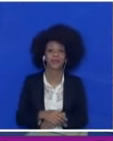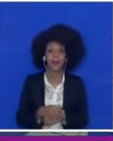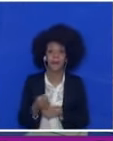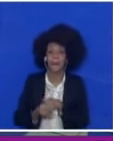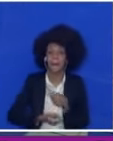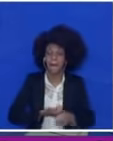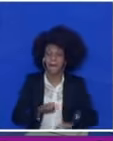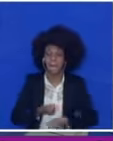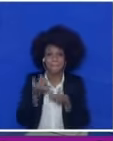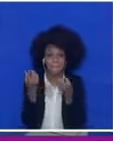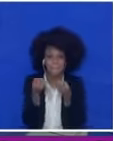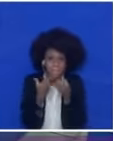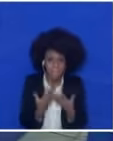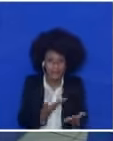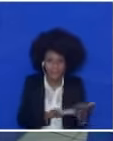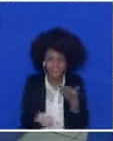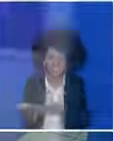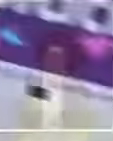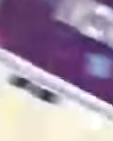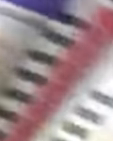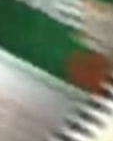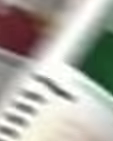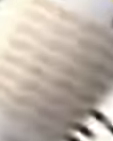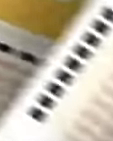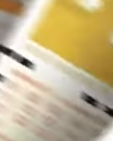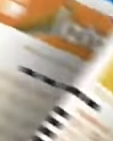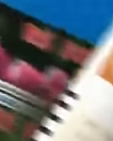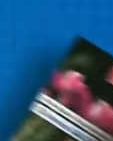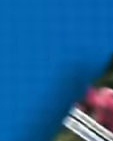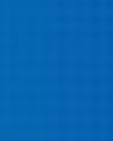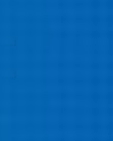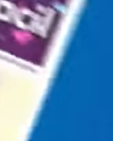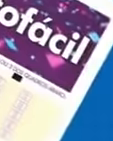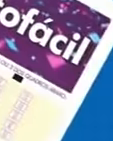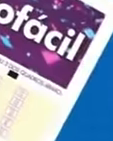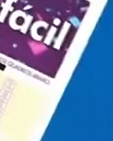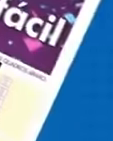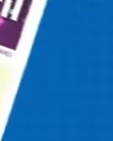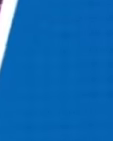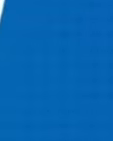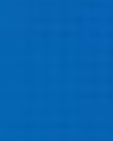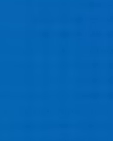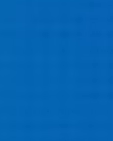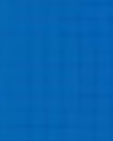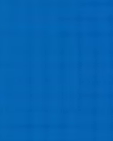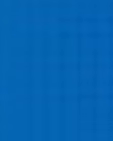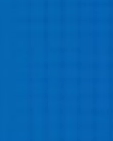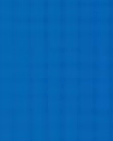um ótimo ano novo e até mais. We'll be right back.